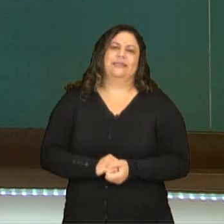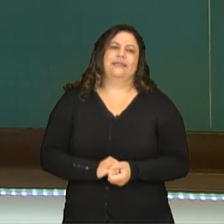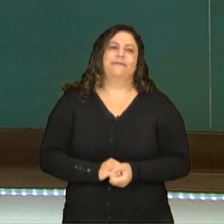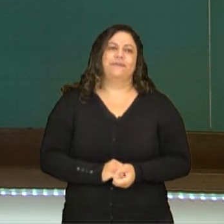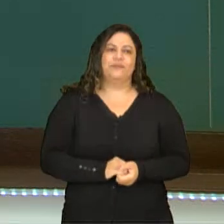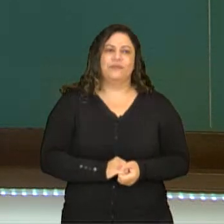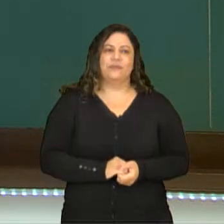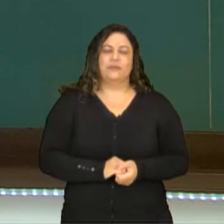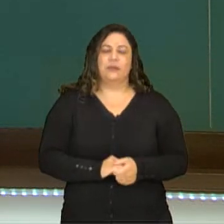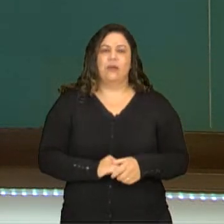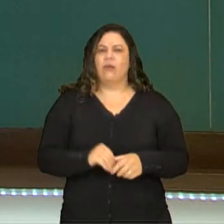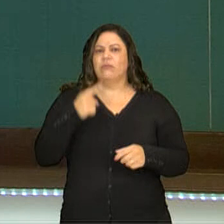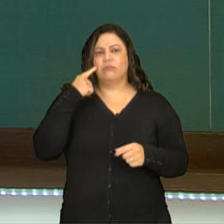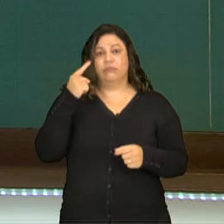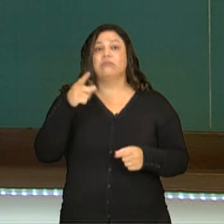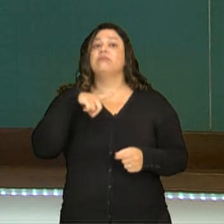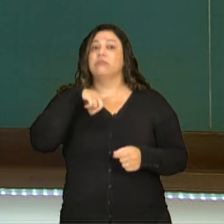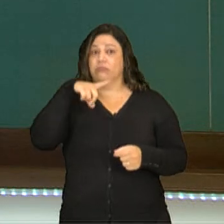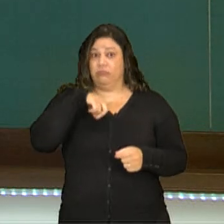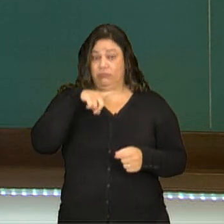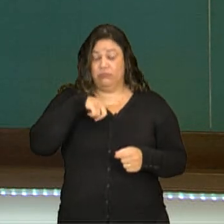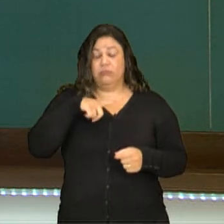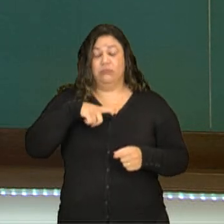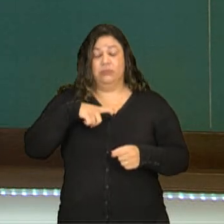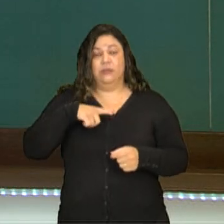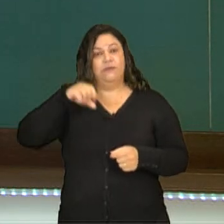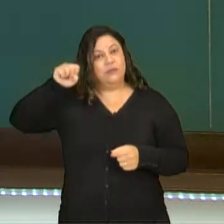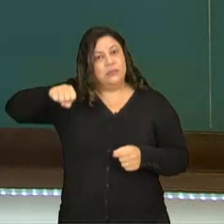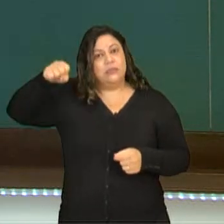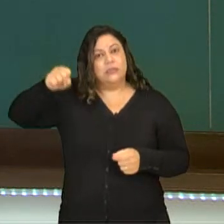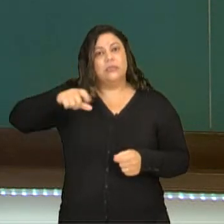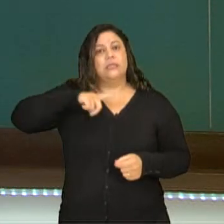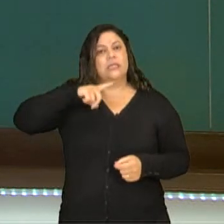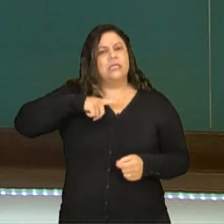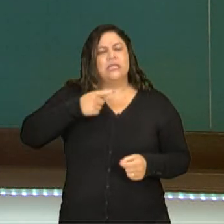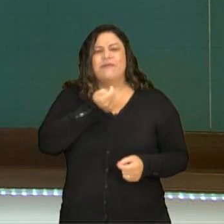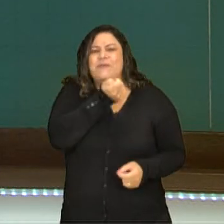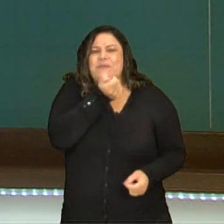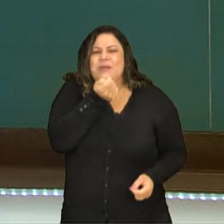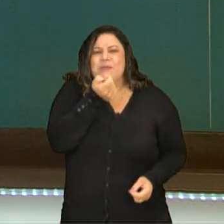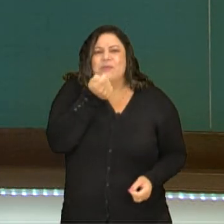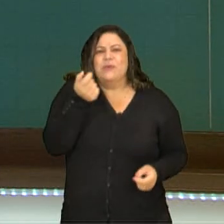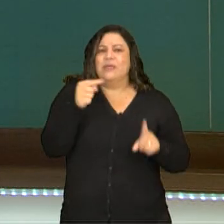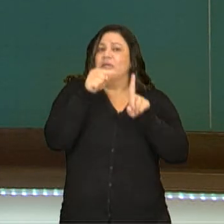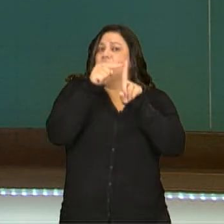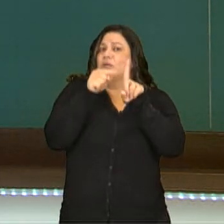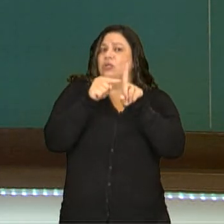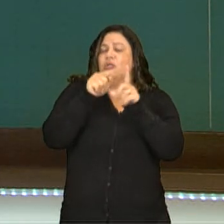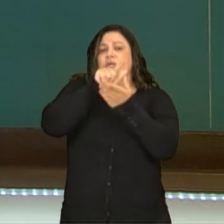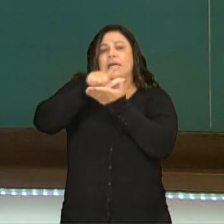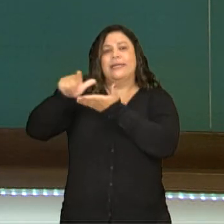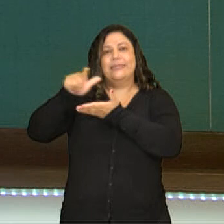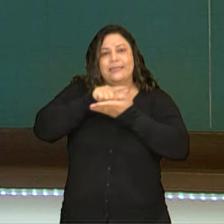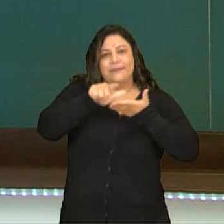teve, tá errado, porque tem. Só que é o mínimo possível, ó. Que tipo? Limpeza,